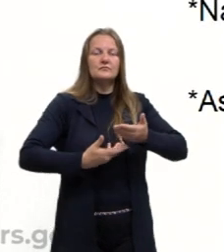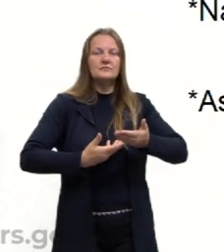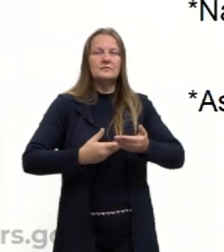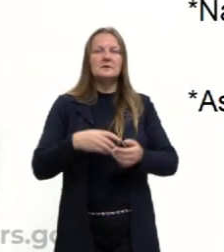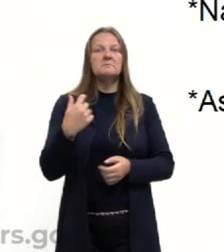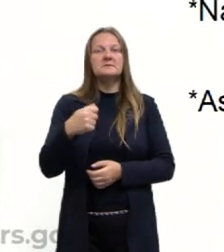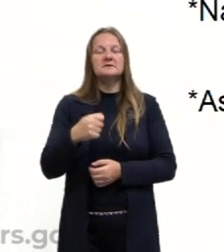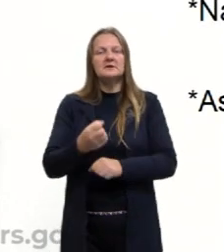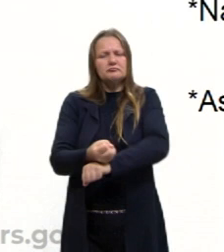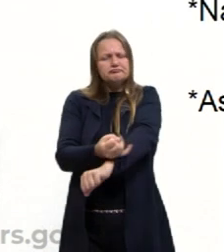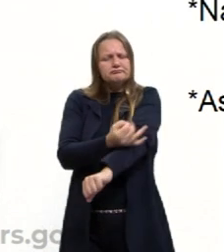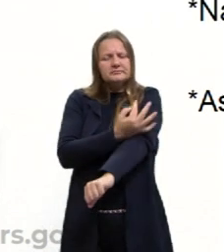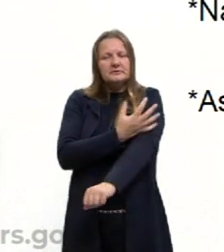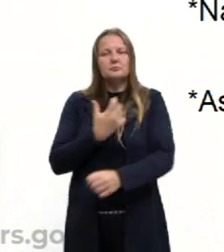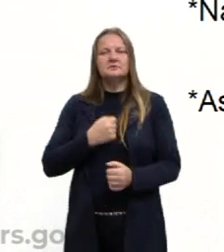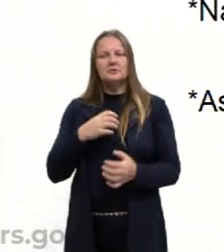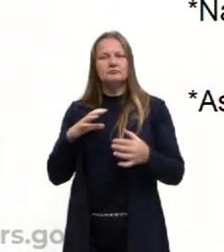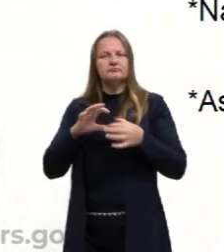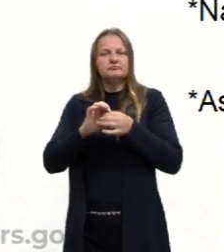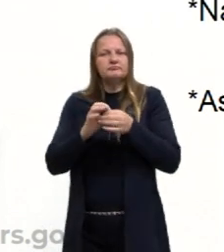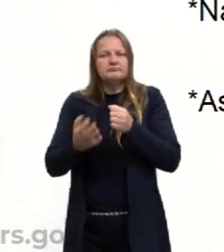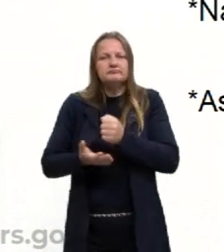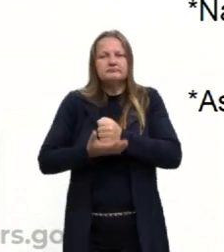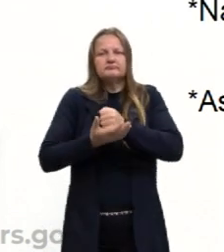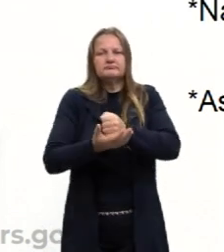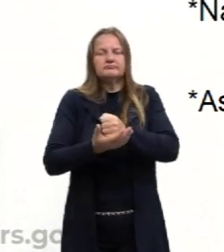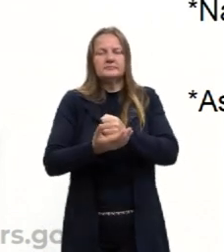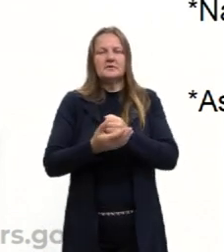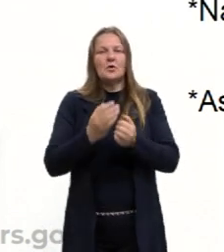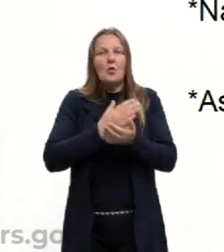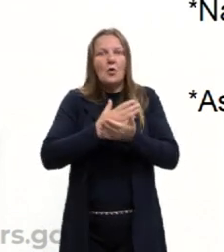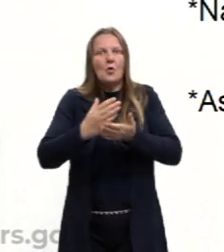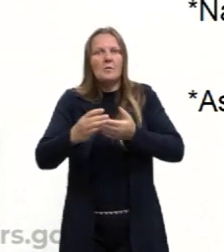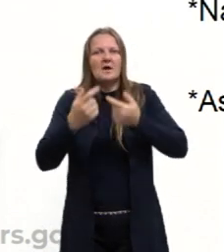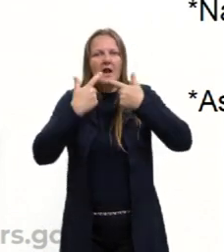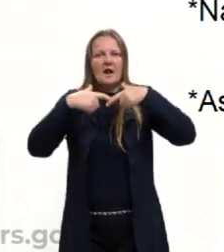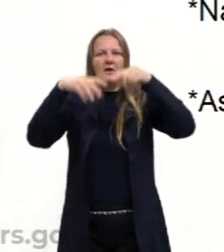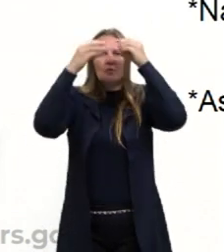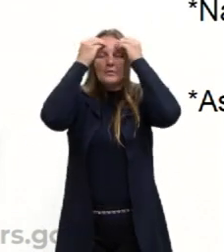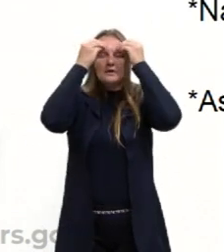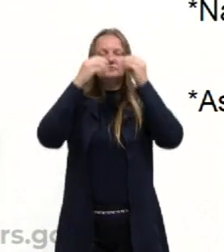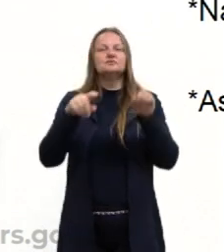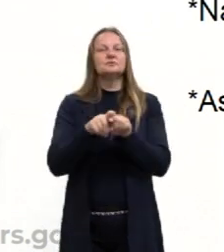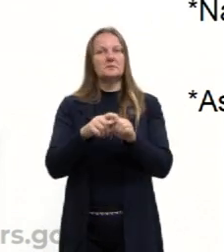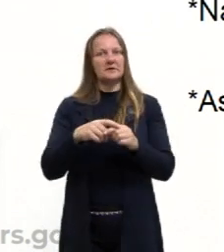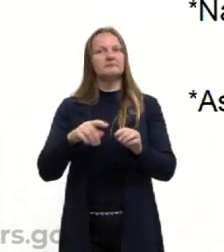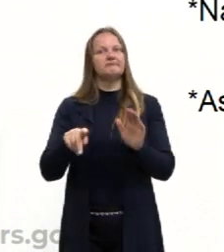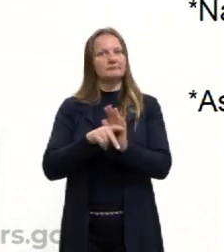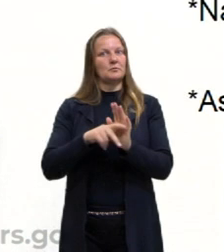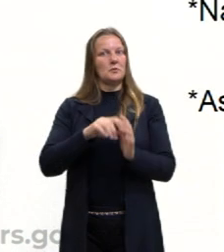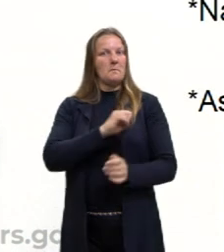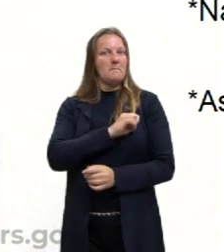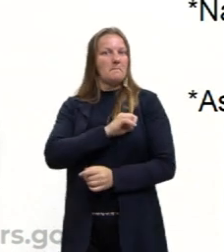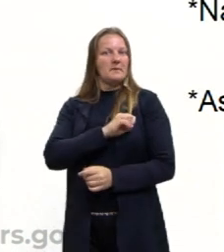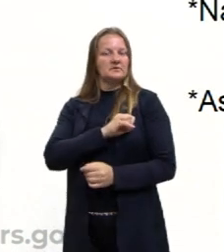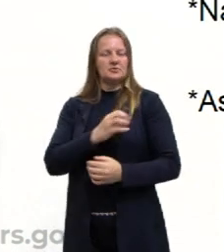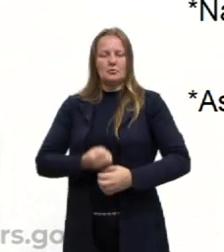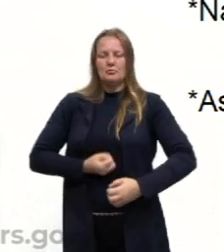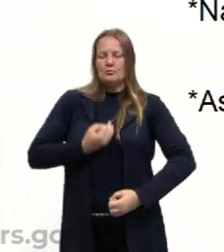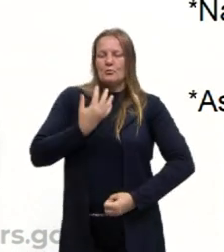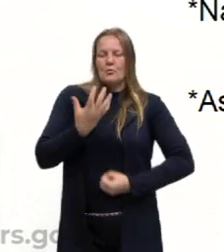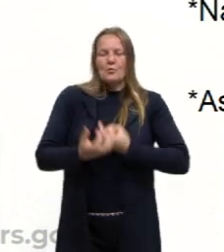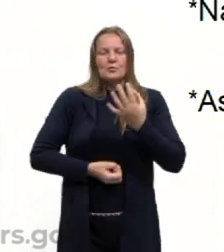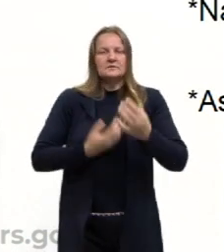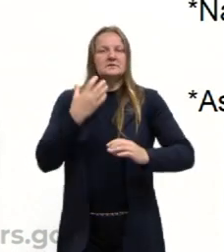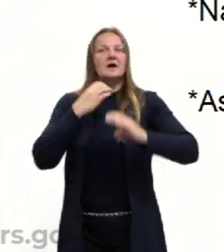das emoções que é um das origens da linguagem né a linguagem das paixões olha só a poesia o